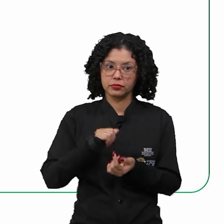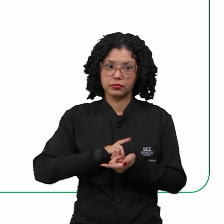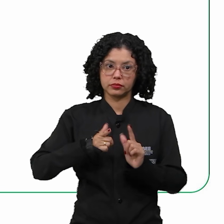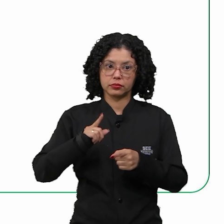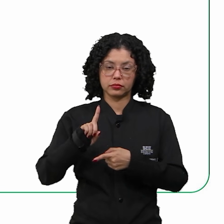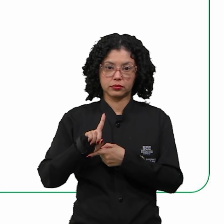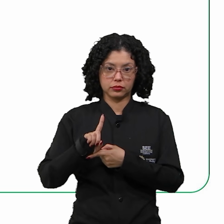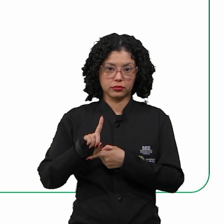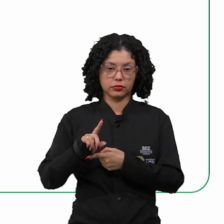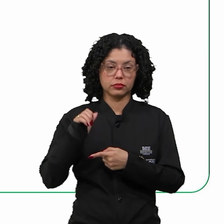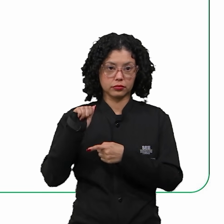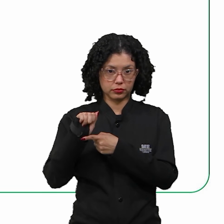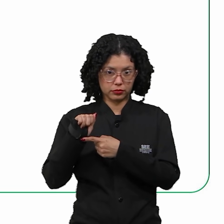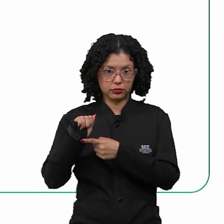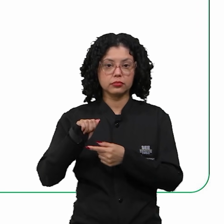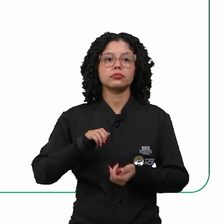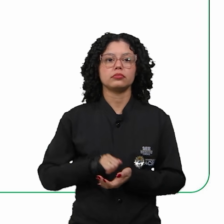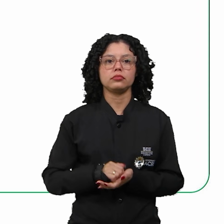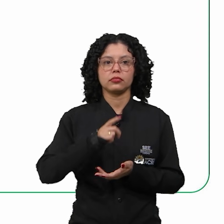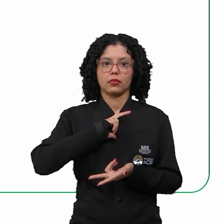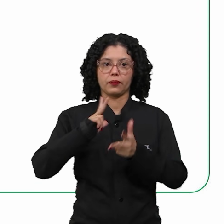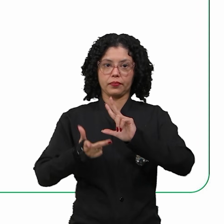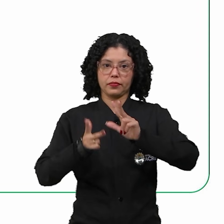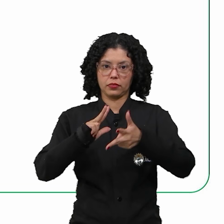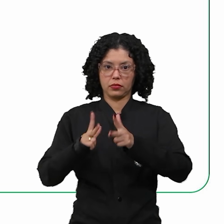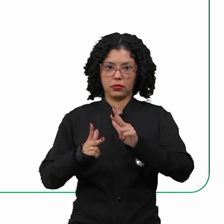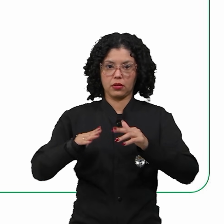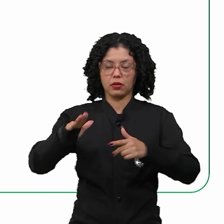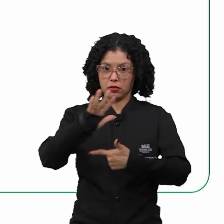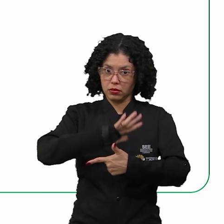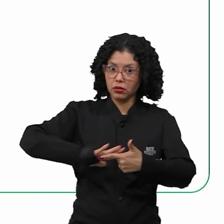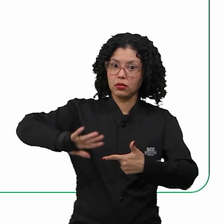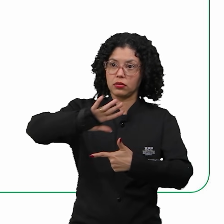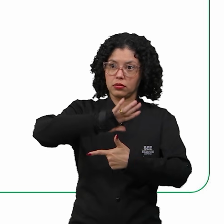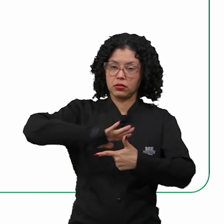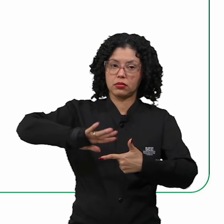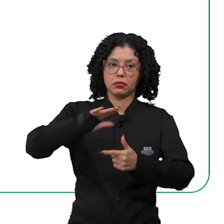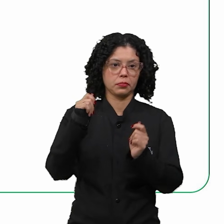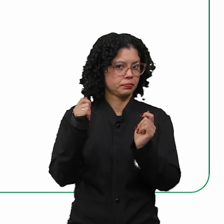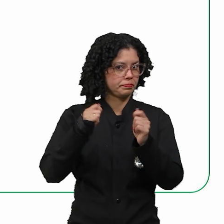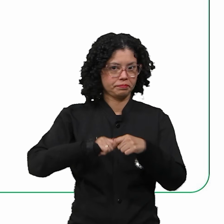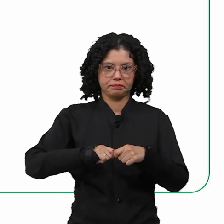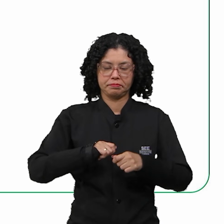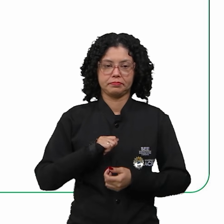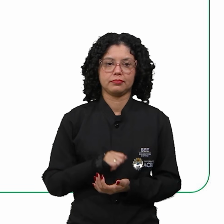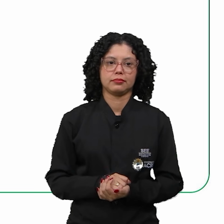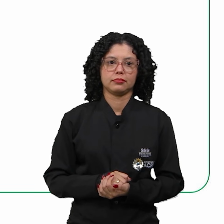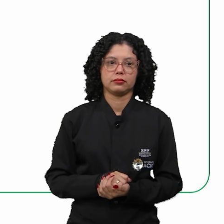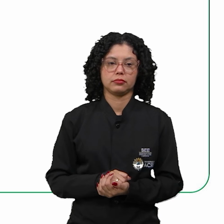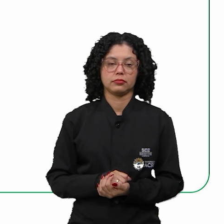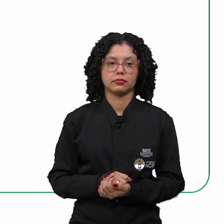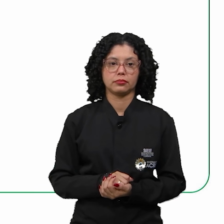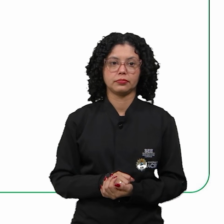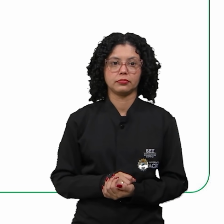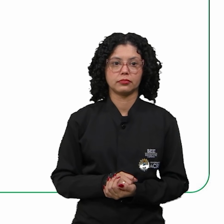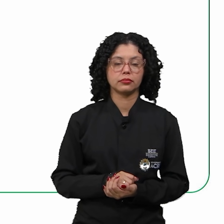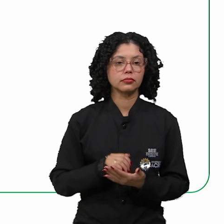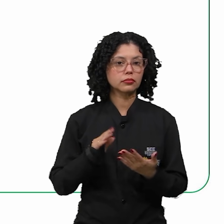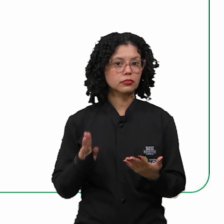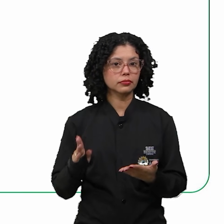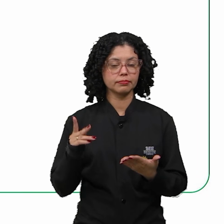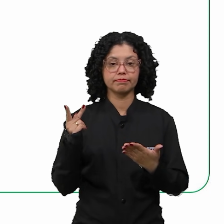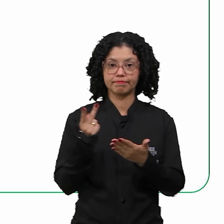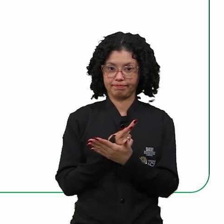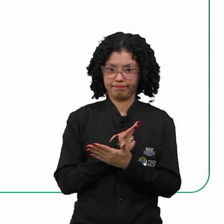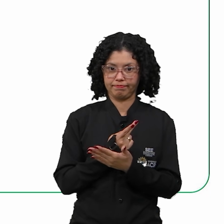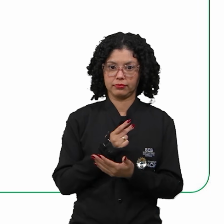letra A, um poliedro, porque ele possui faces planas? Não, ele não possui faces planas. Então, essa aqui